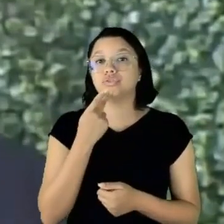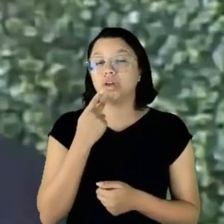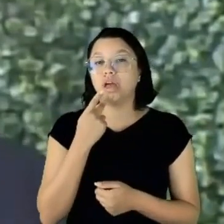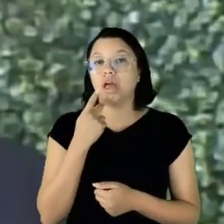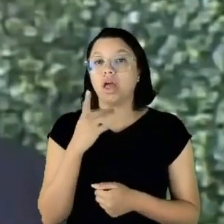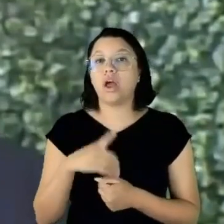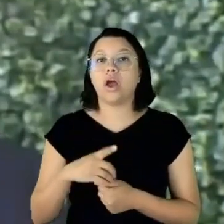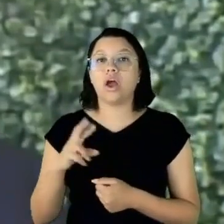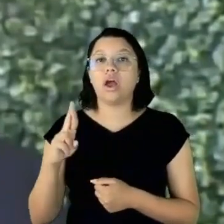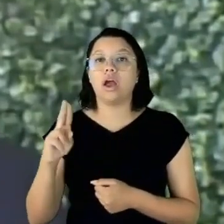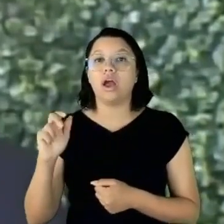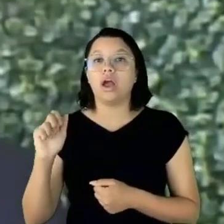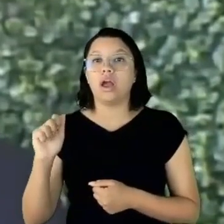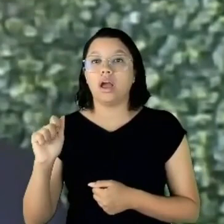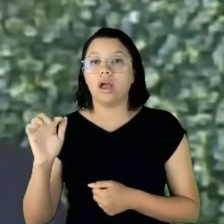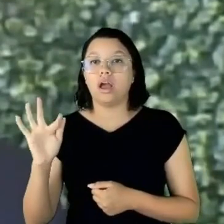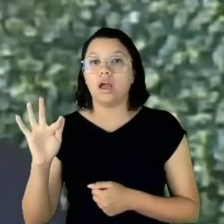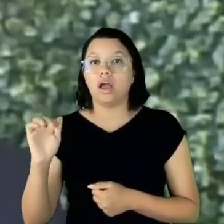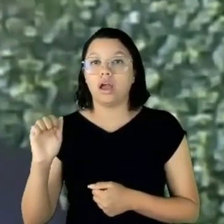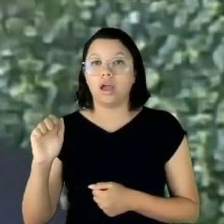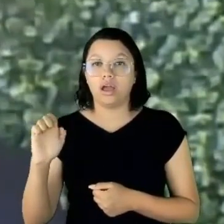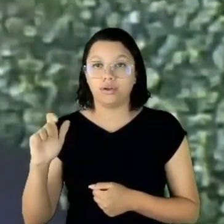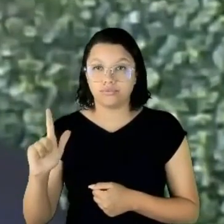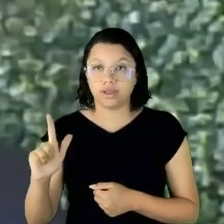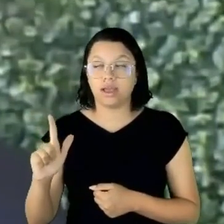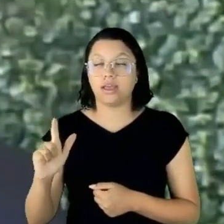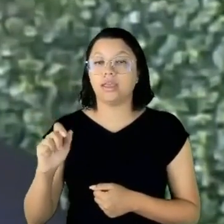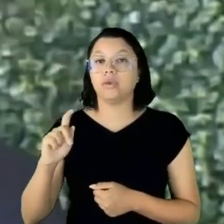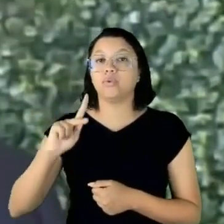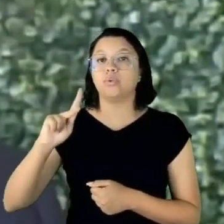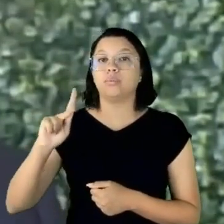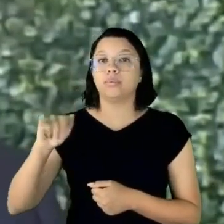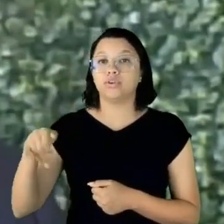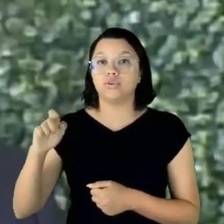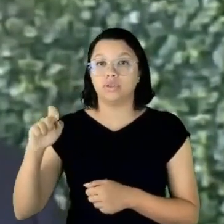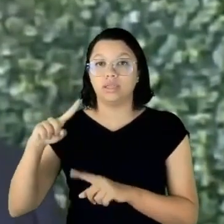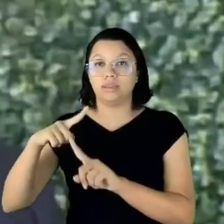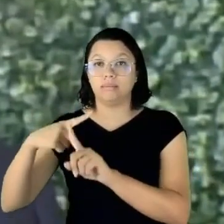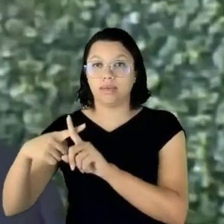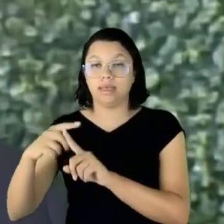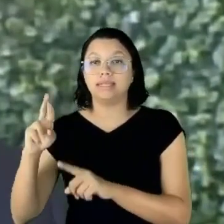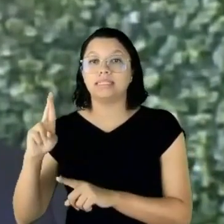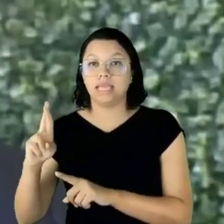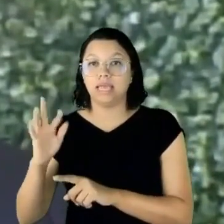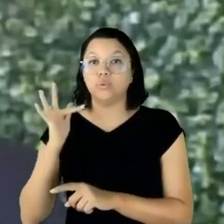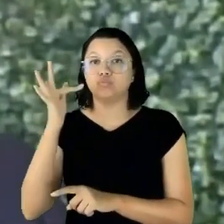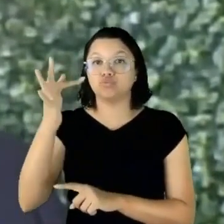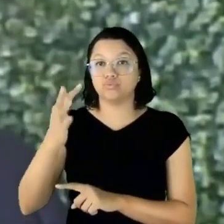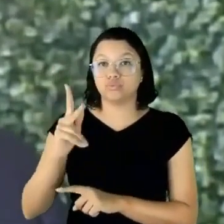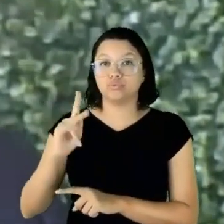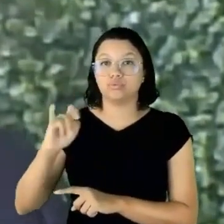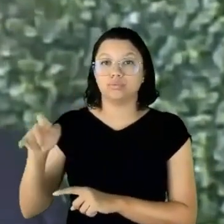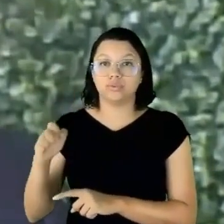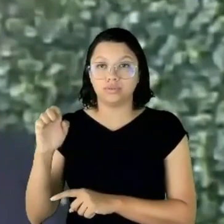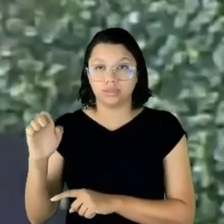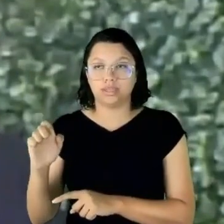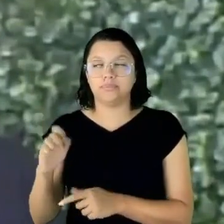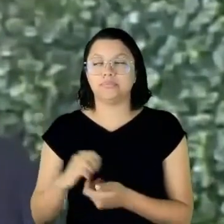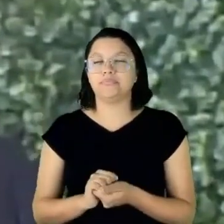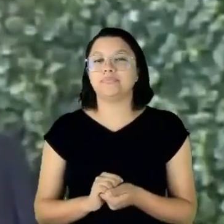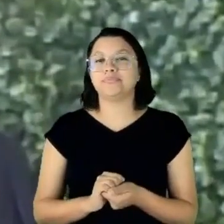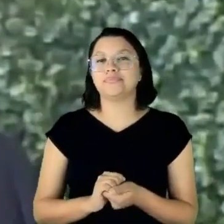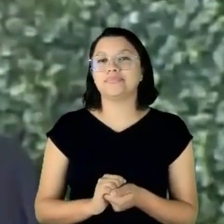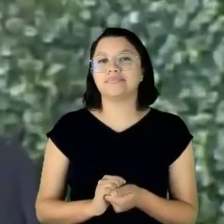falará o doutor Rafael Leite sobre a extensão PJE mais R e o futuro do PJE então espero encontrados